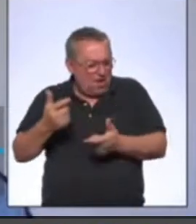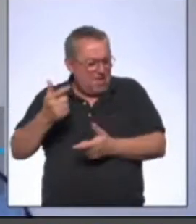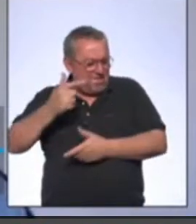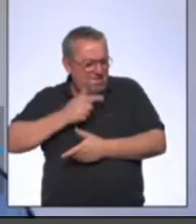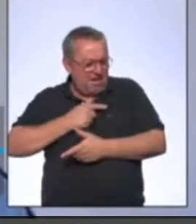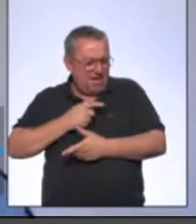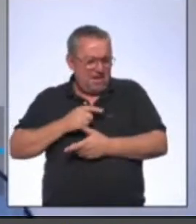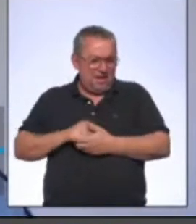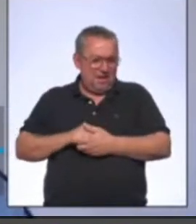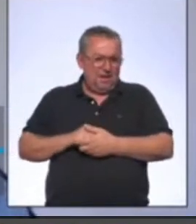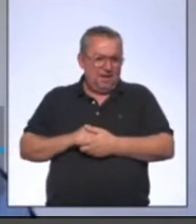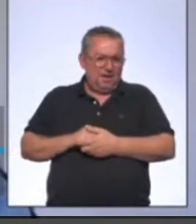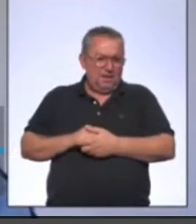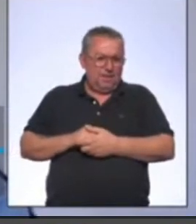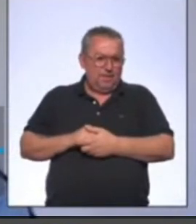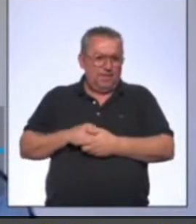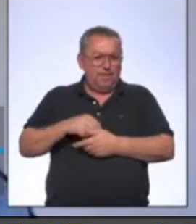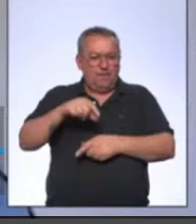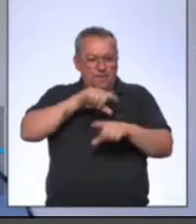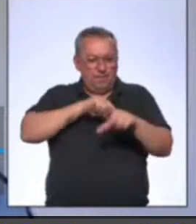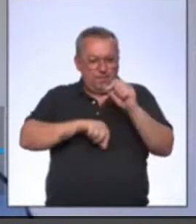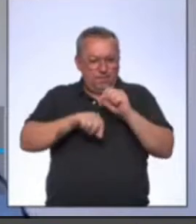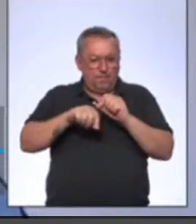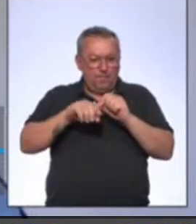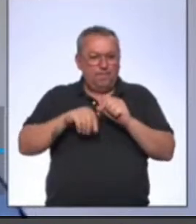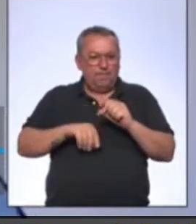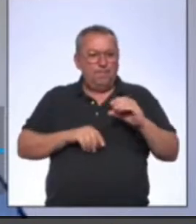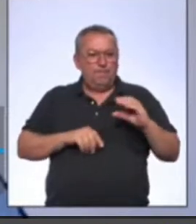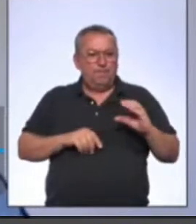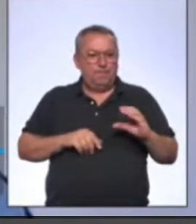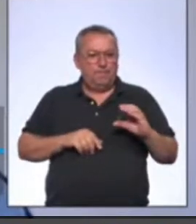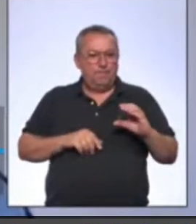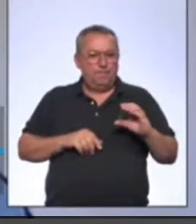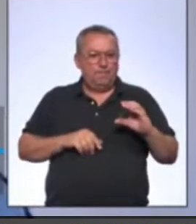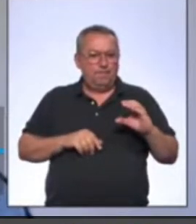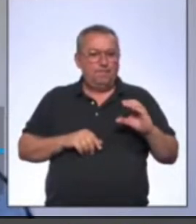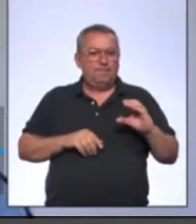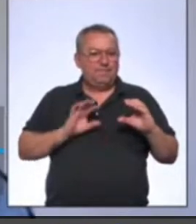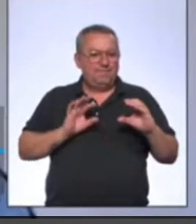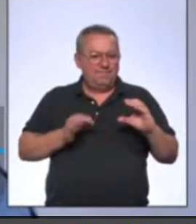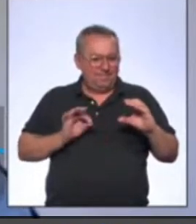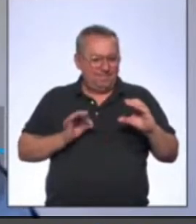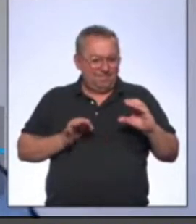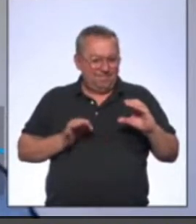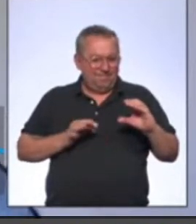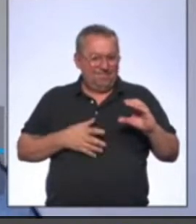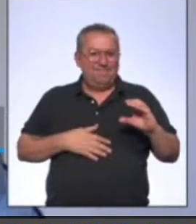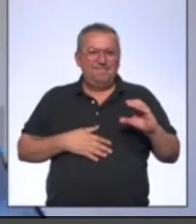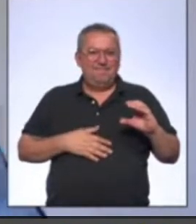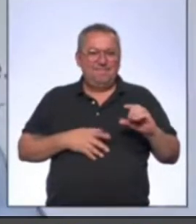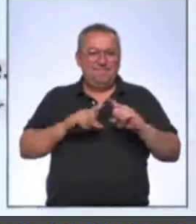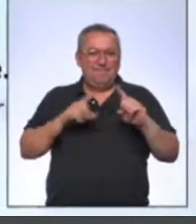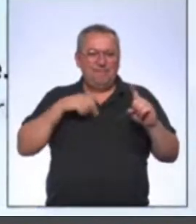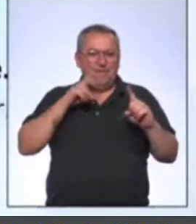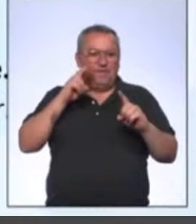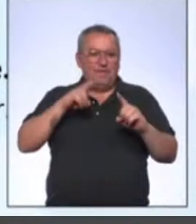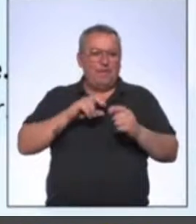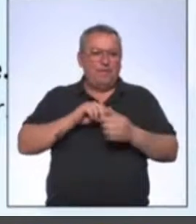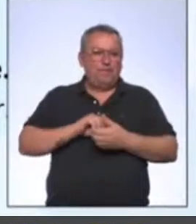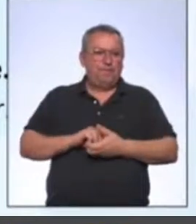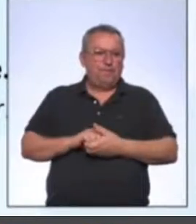é? Então, a alternativa correta para quem marcou, a alternativa C. Como a gente vai poder ver lá